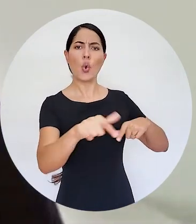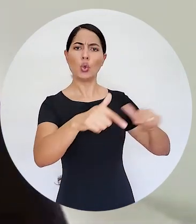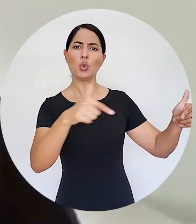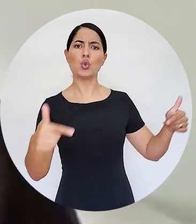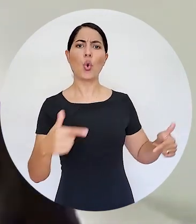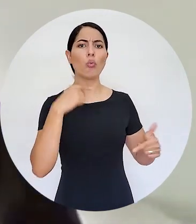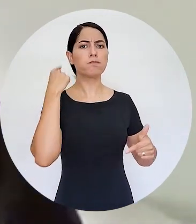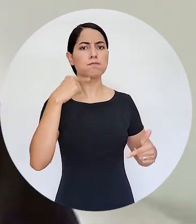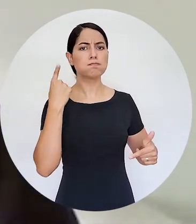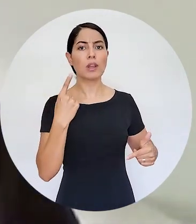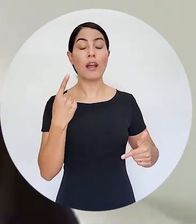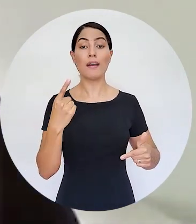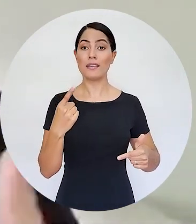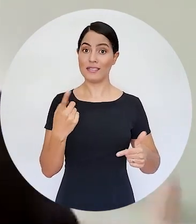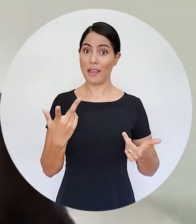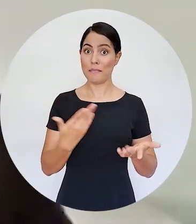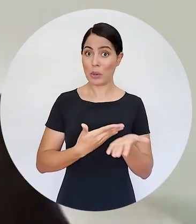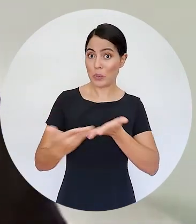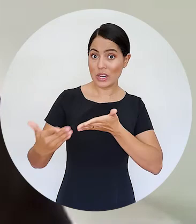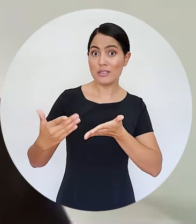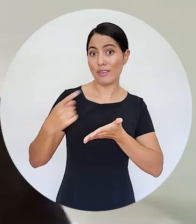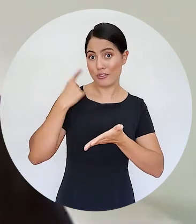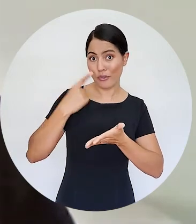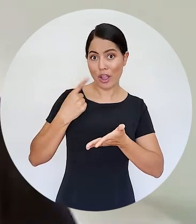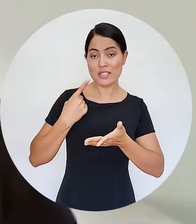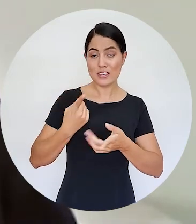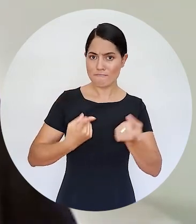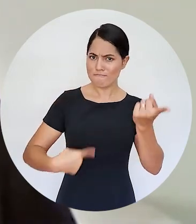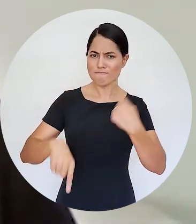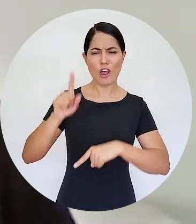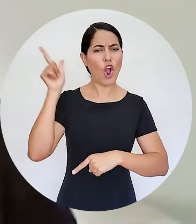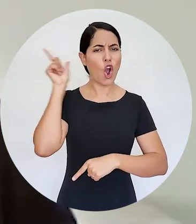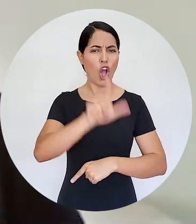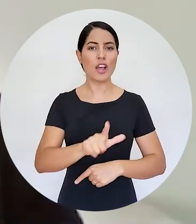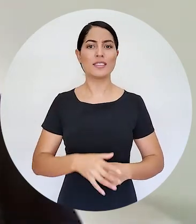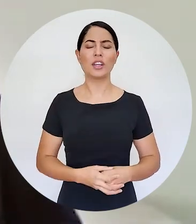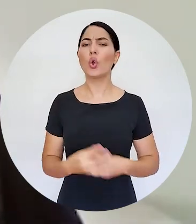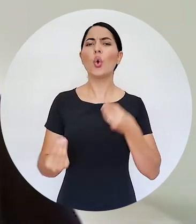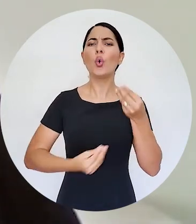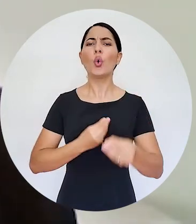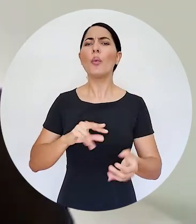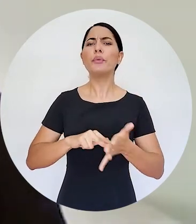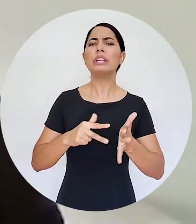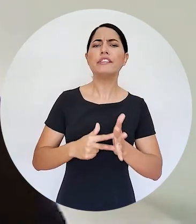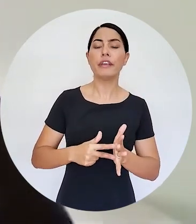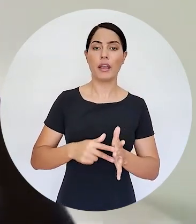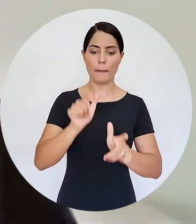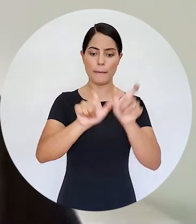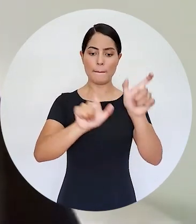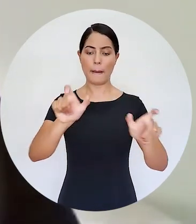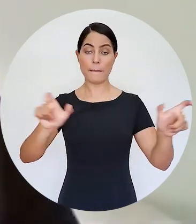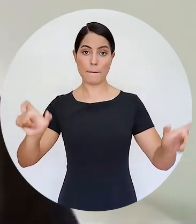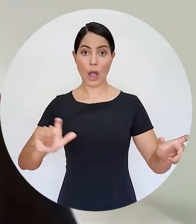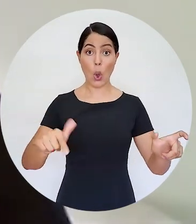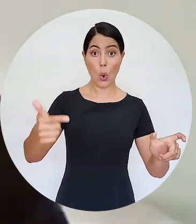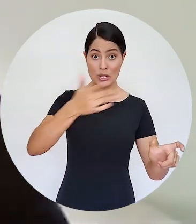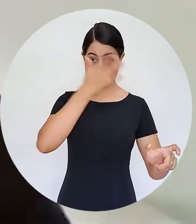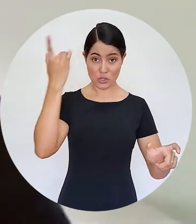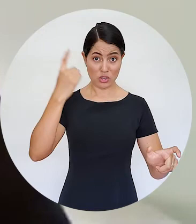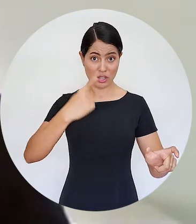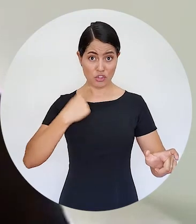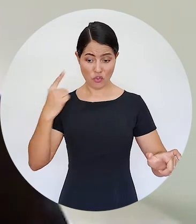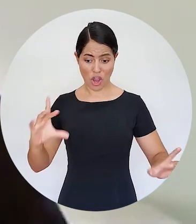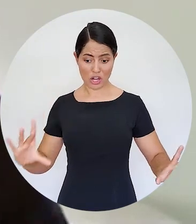parcerias essa é uma outra dica muito importante como ter sucesso no início da advocacia você na verdade formar uma rede de